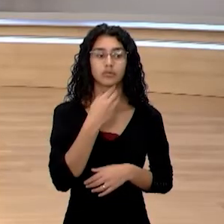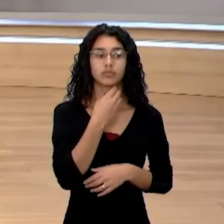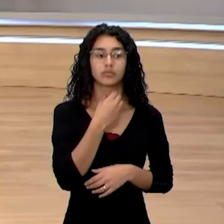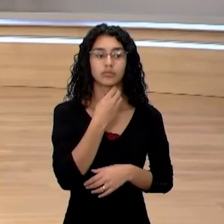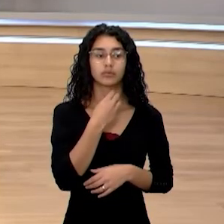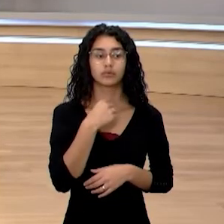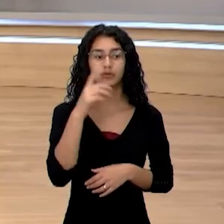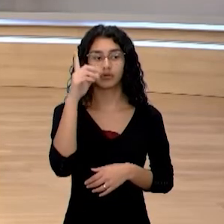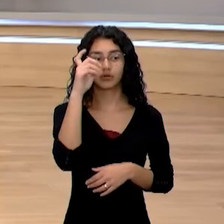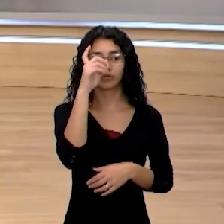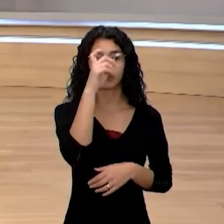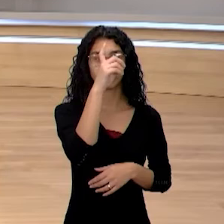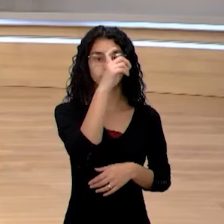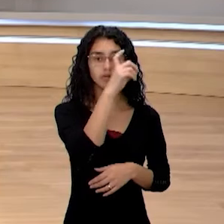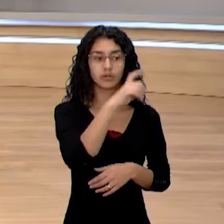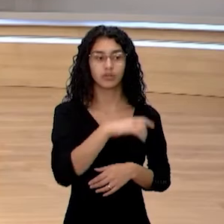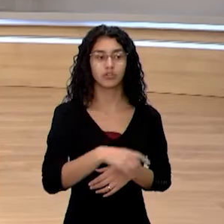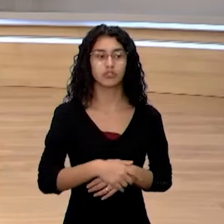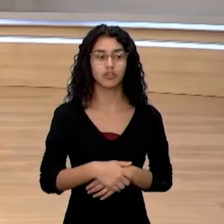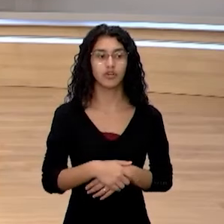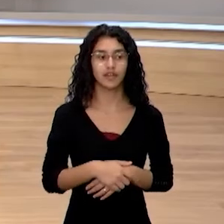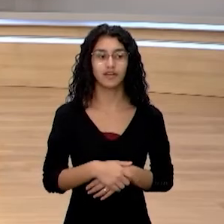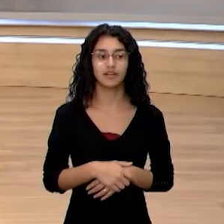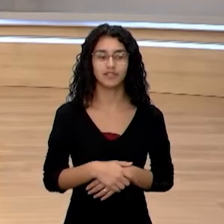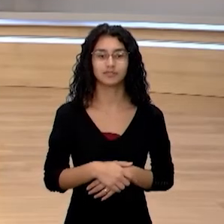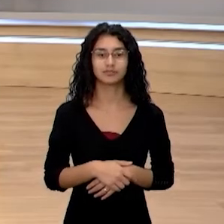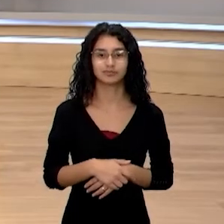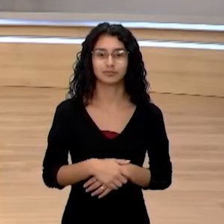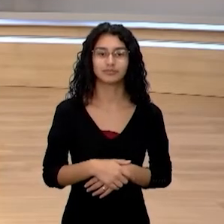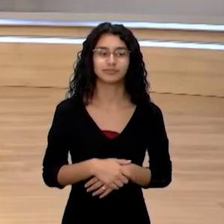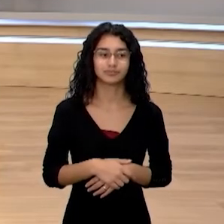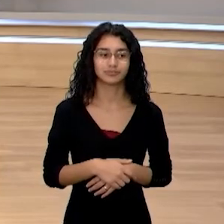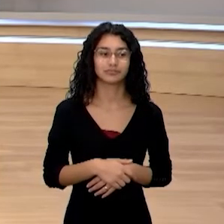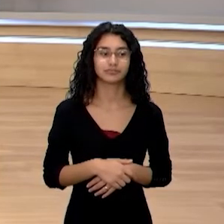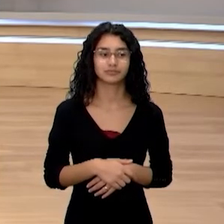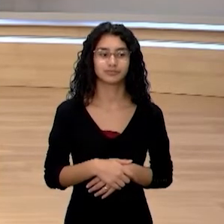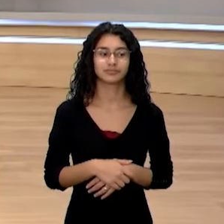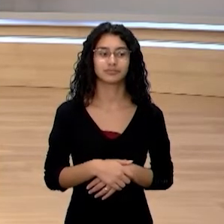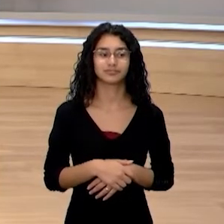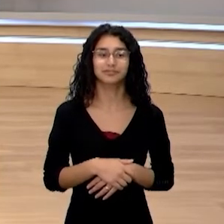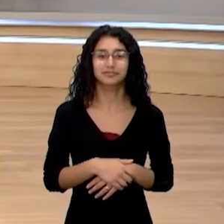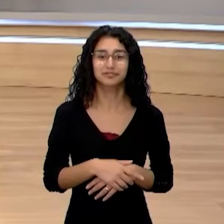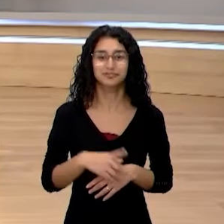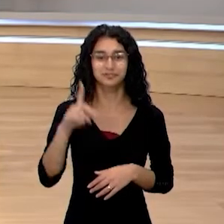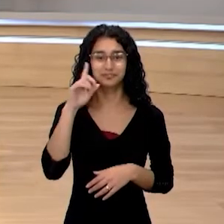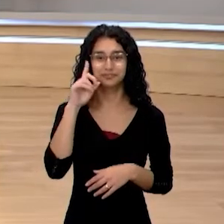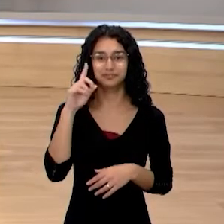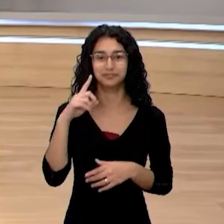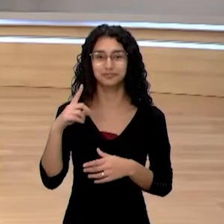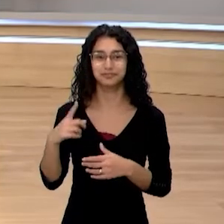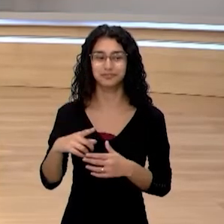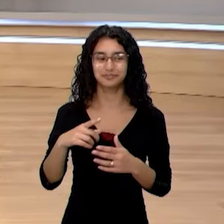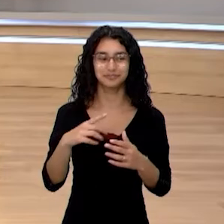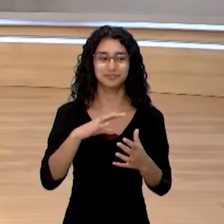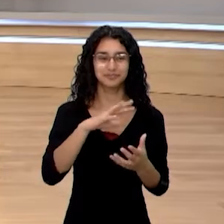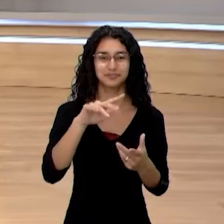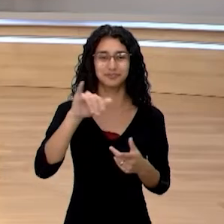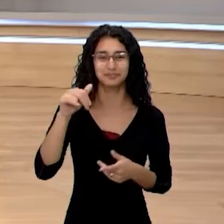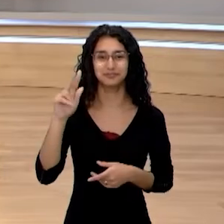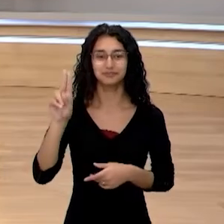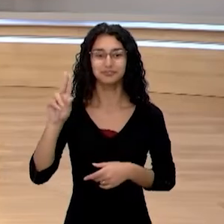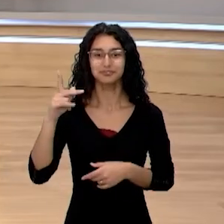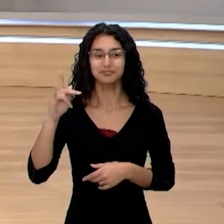né? 94% de hidrogênio, né? Temperatura média no caso da noite, a temperatura da noite de Júpiter,